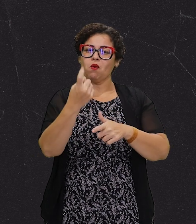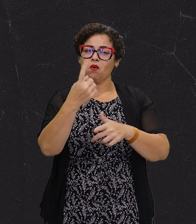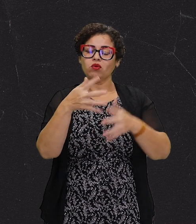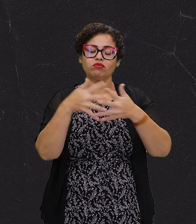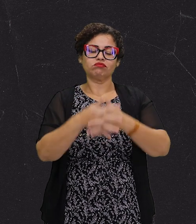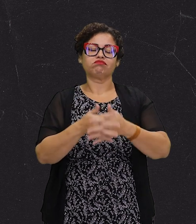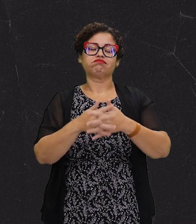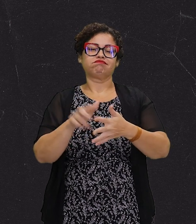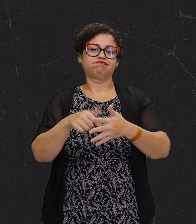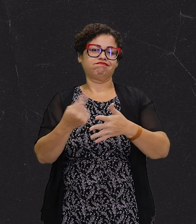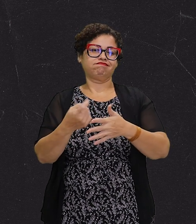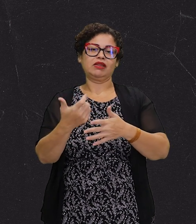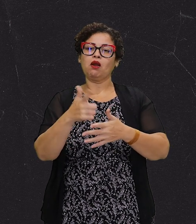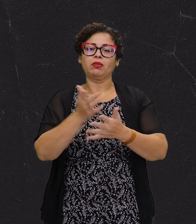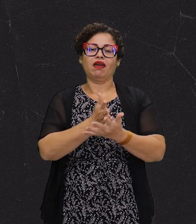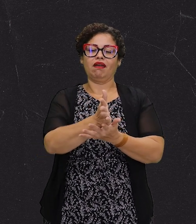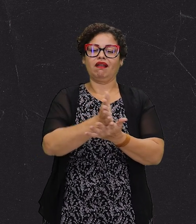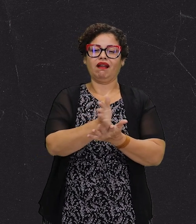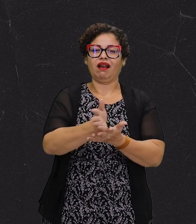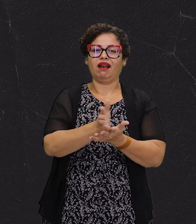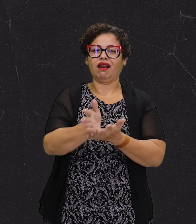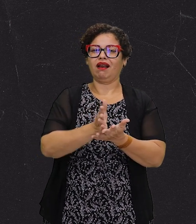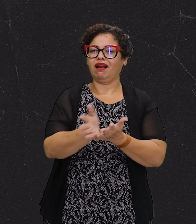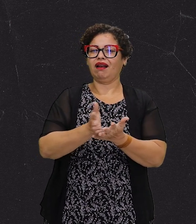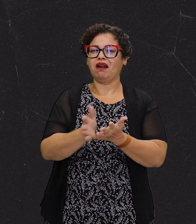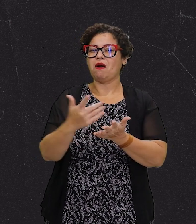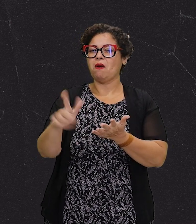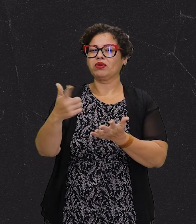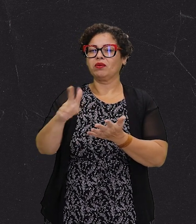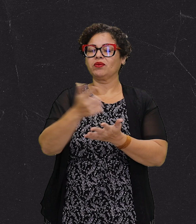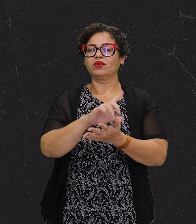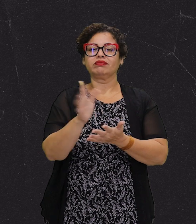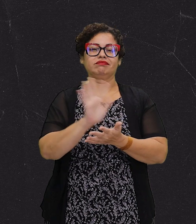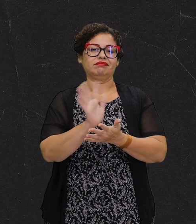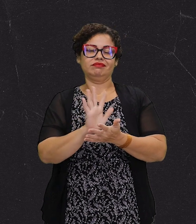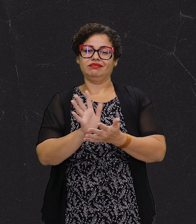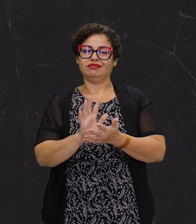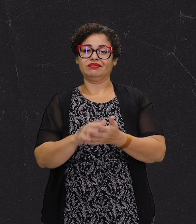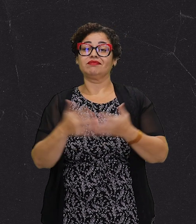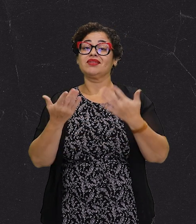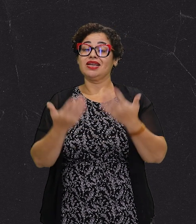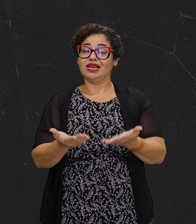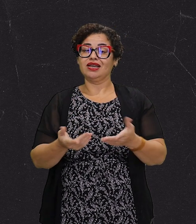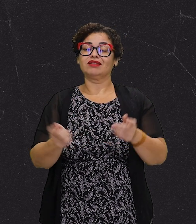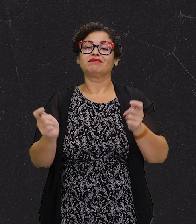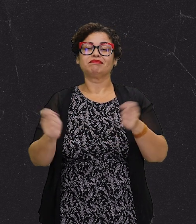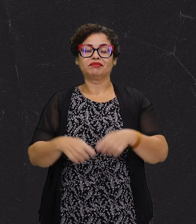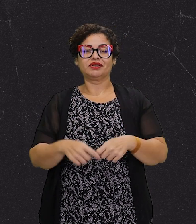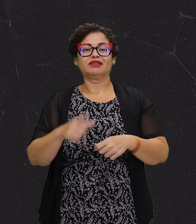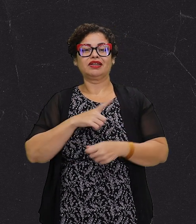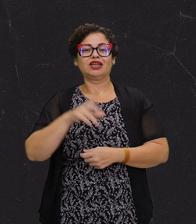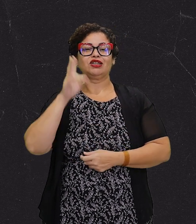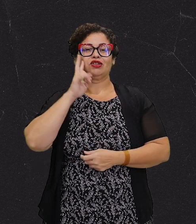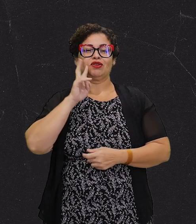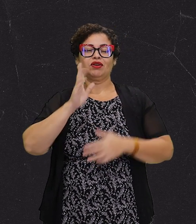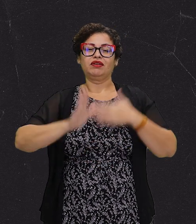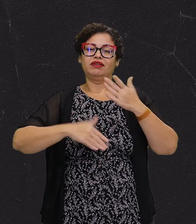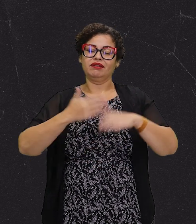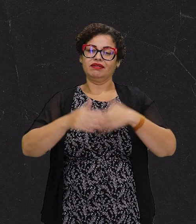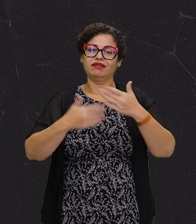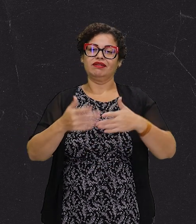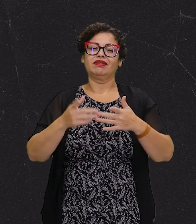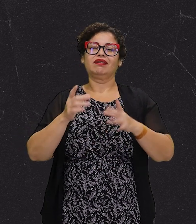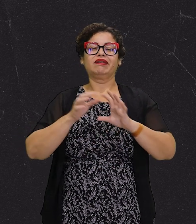central, sem se desviar para subtramas complexas. Isso permite que a história se desenvolva